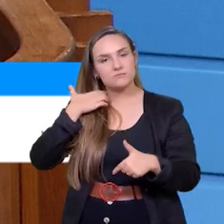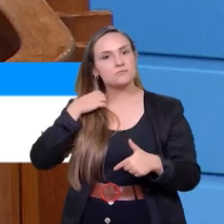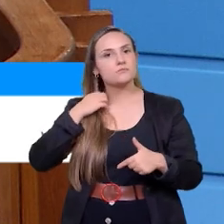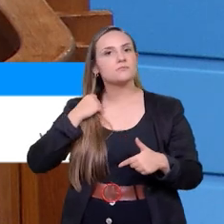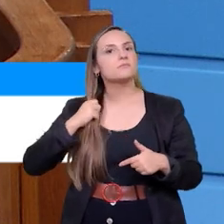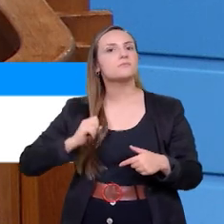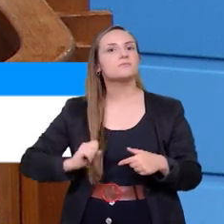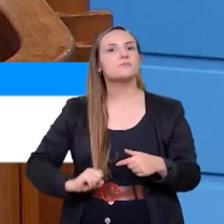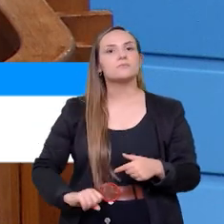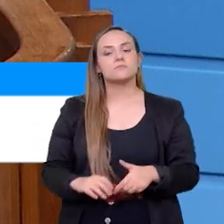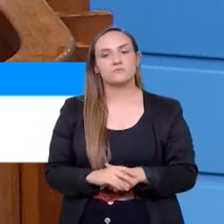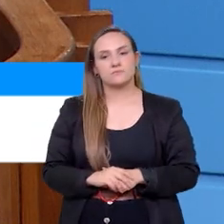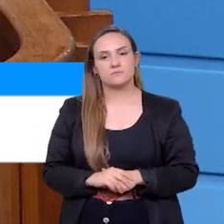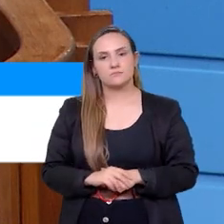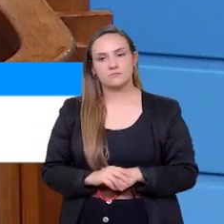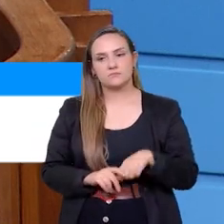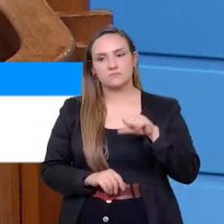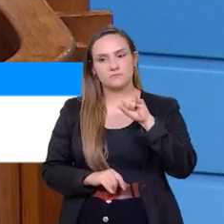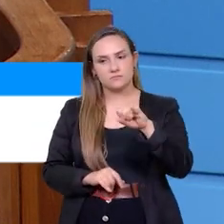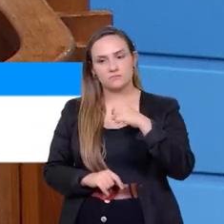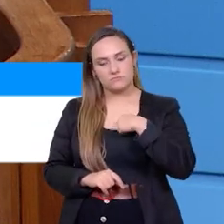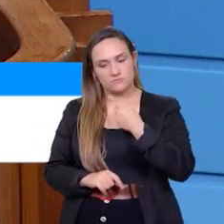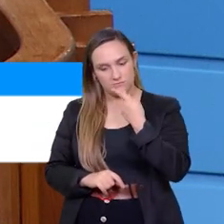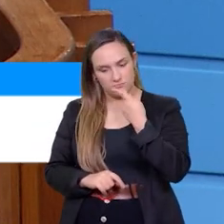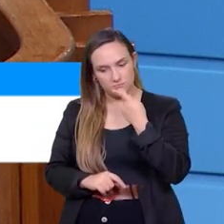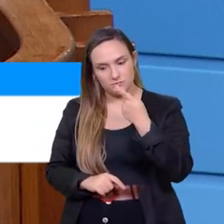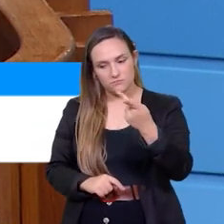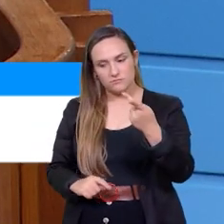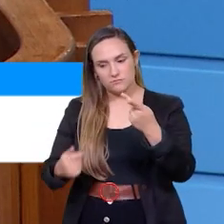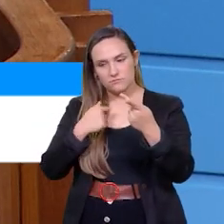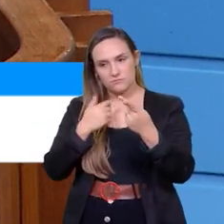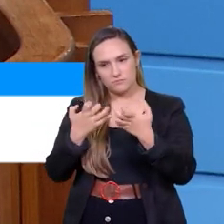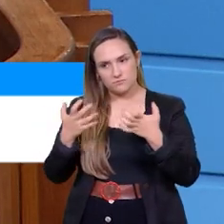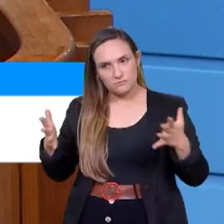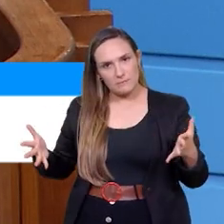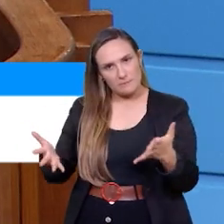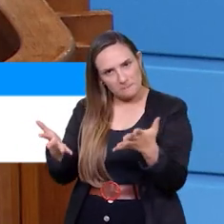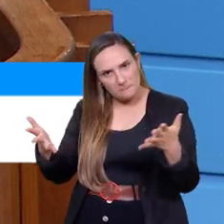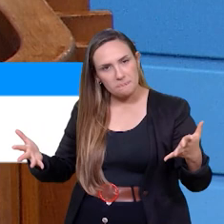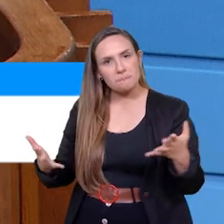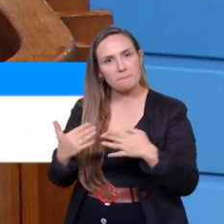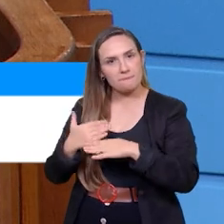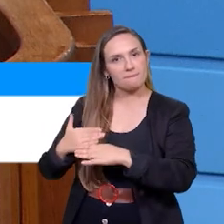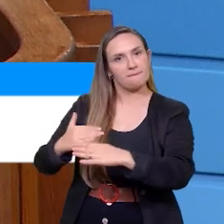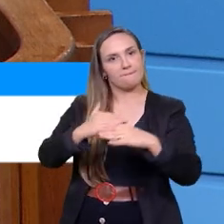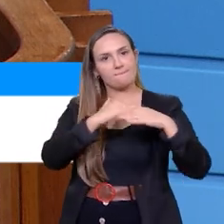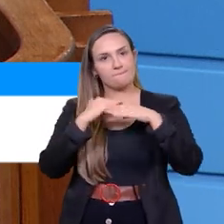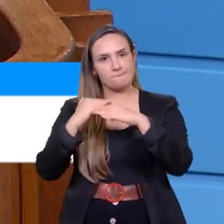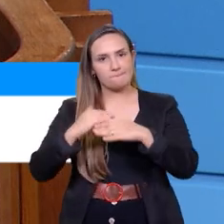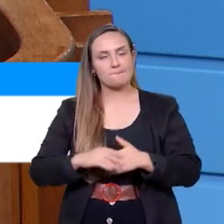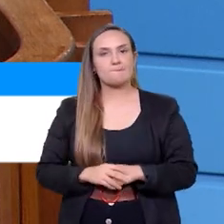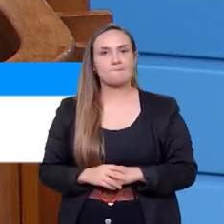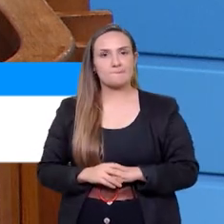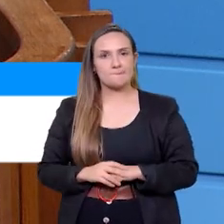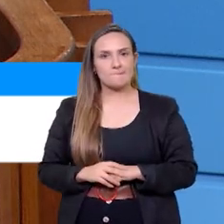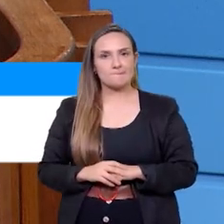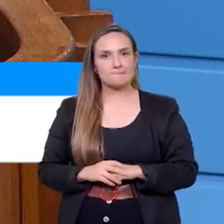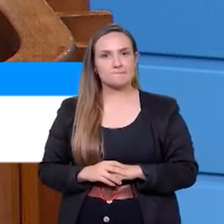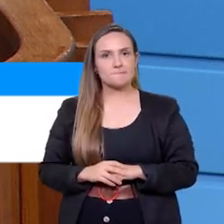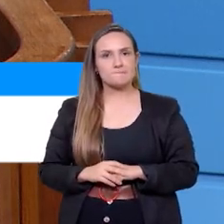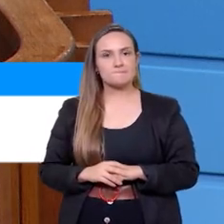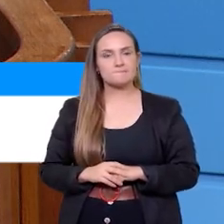de todos nós Quando se diz a promover a luta por promoção da